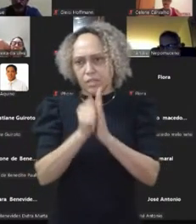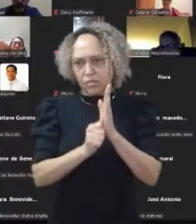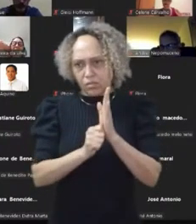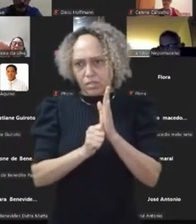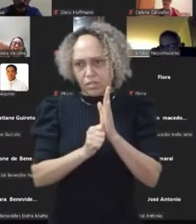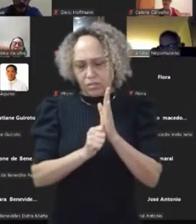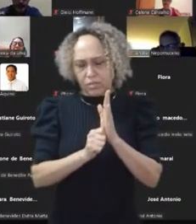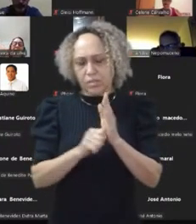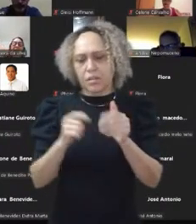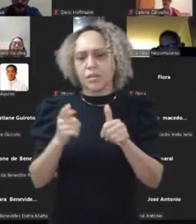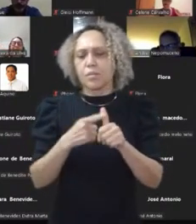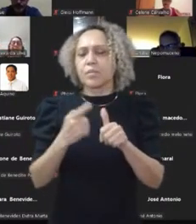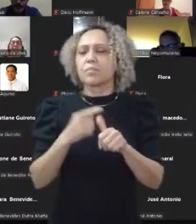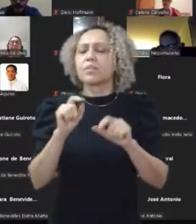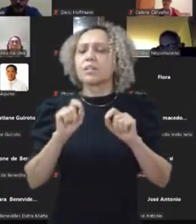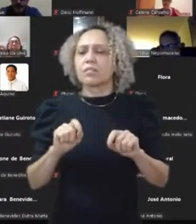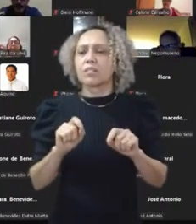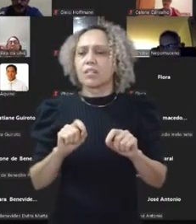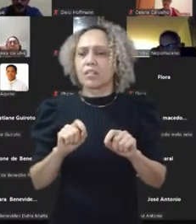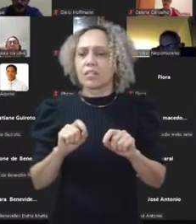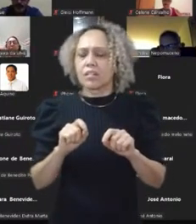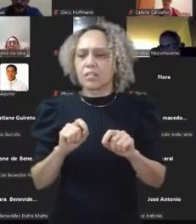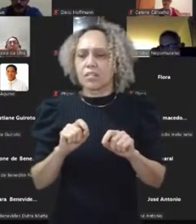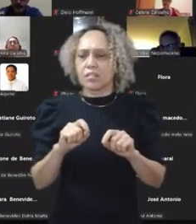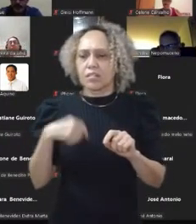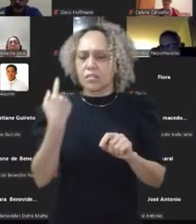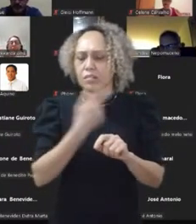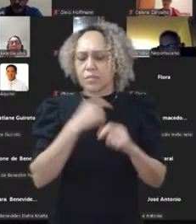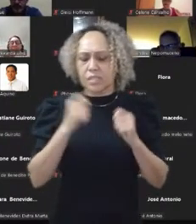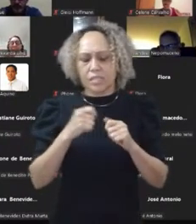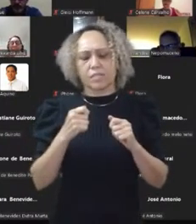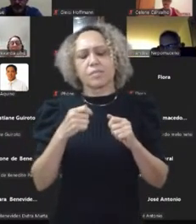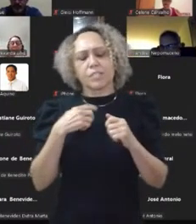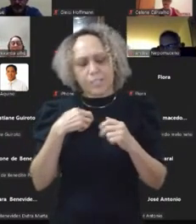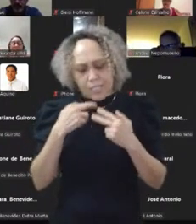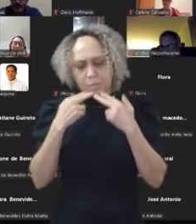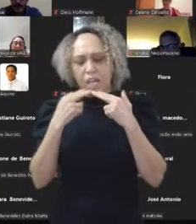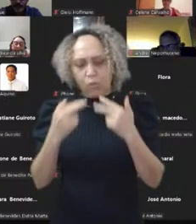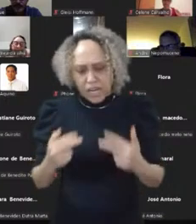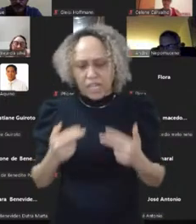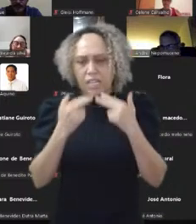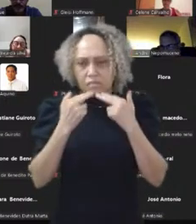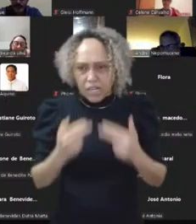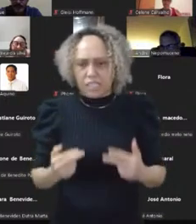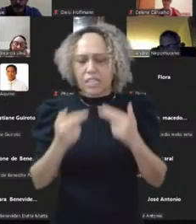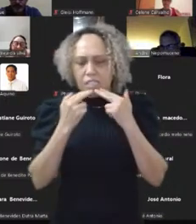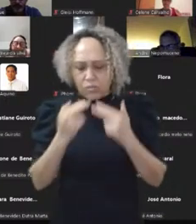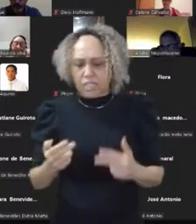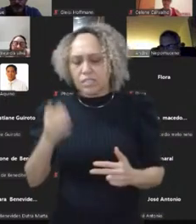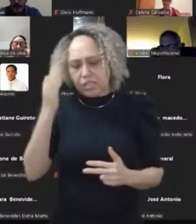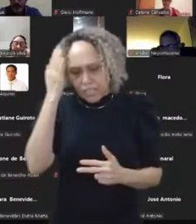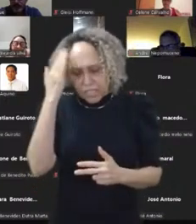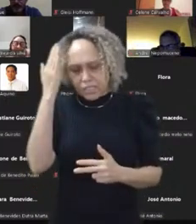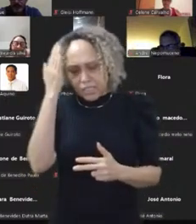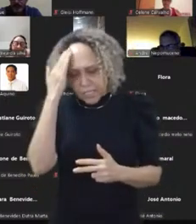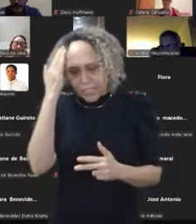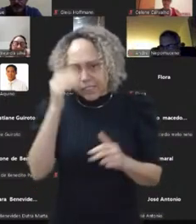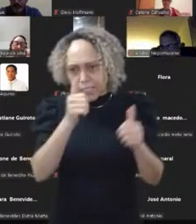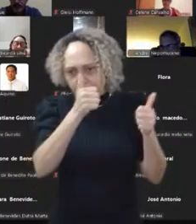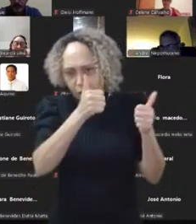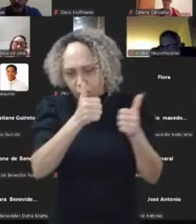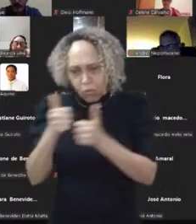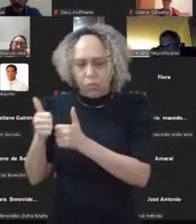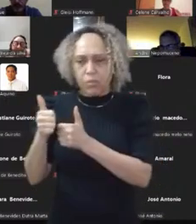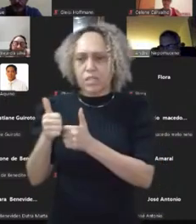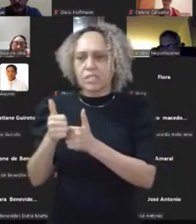Óbvio e evidente que é tá sempre atualizado atualizada tá nessa coisa to datate a segunda